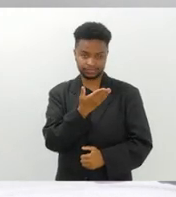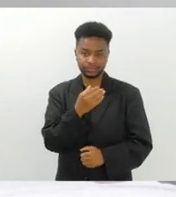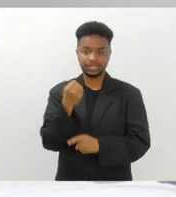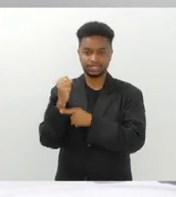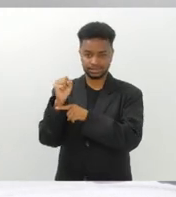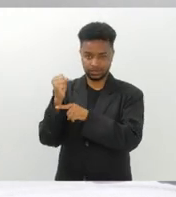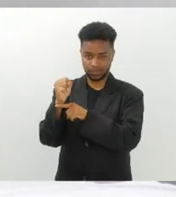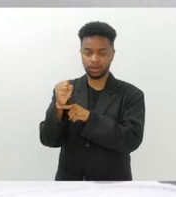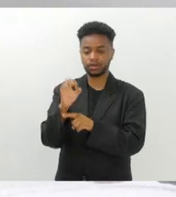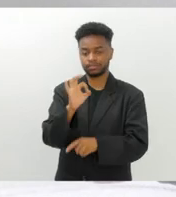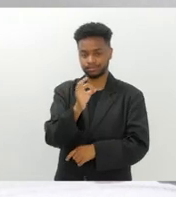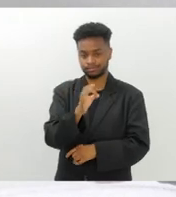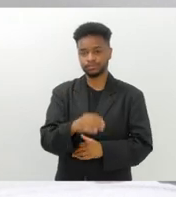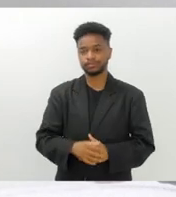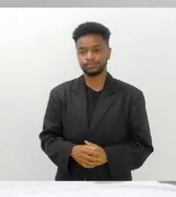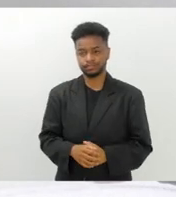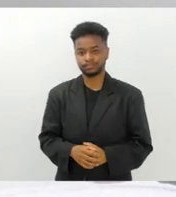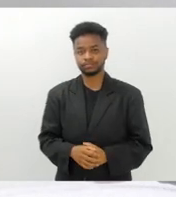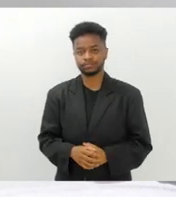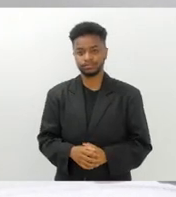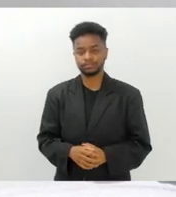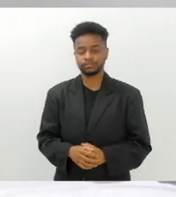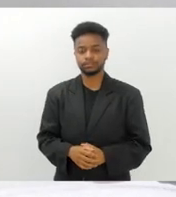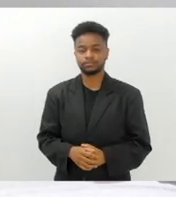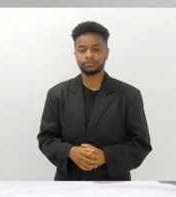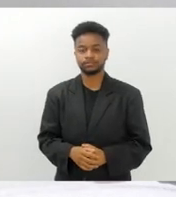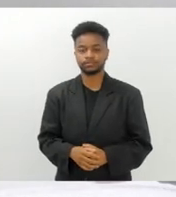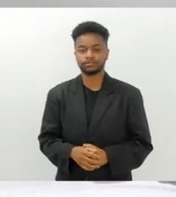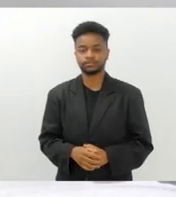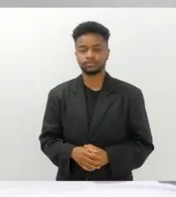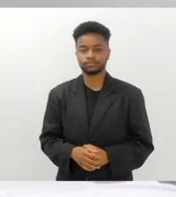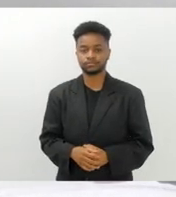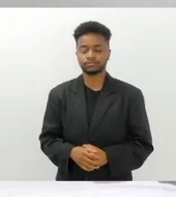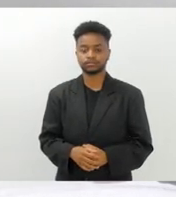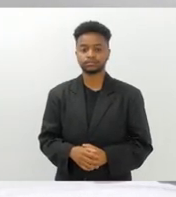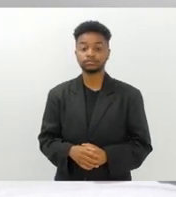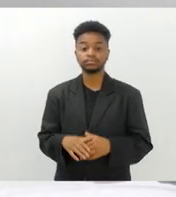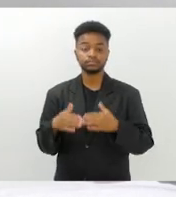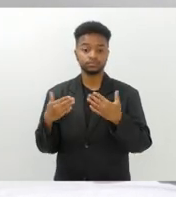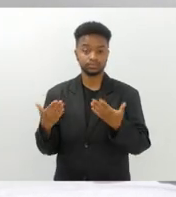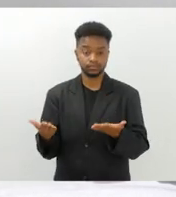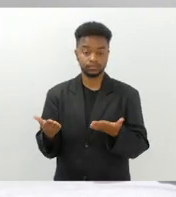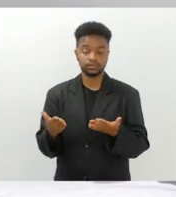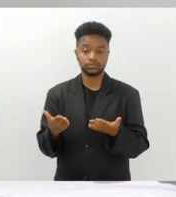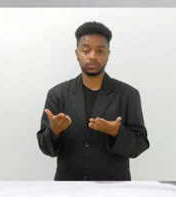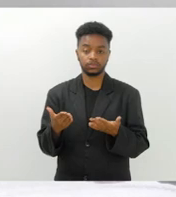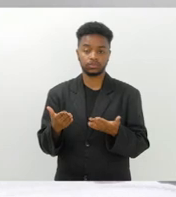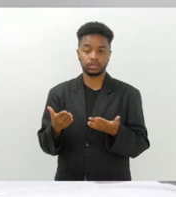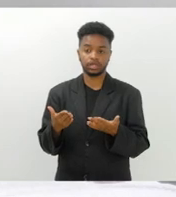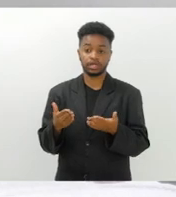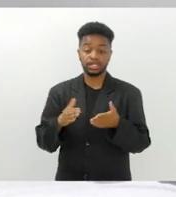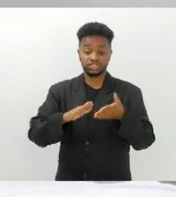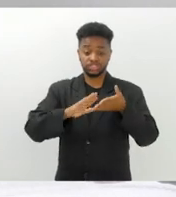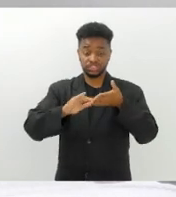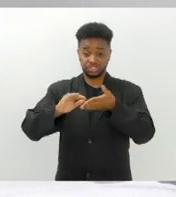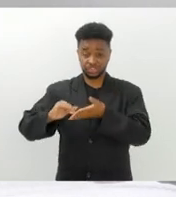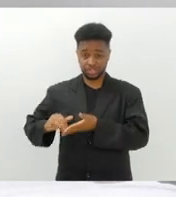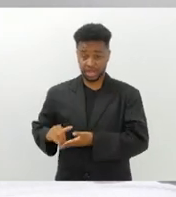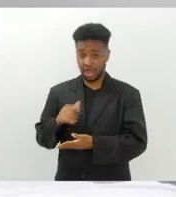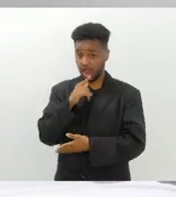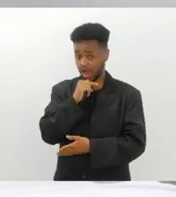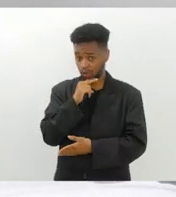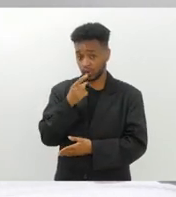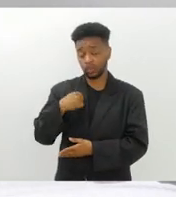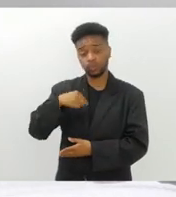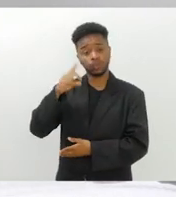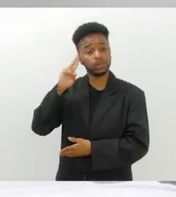Saquarema. Exatamente, sua terra. Então, o que, que acontece? No que iam drenando, eu me lembro que a gente fez atividade